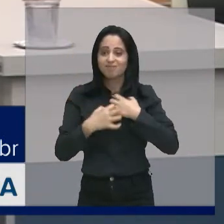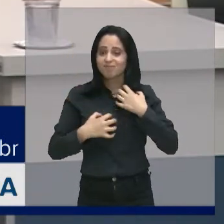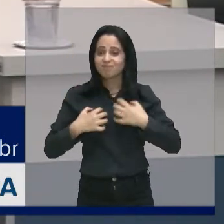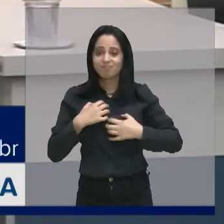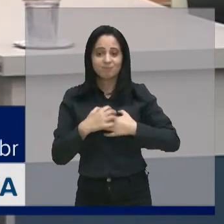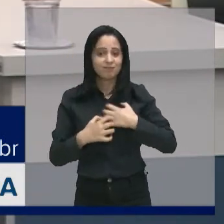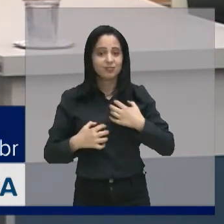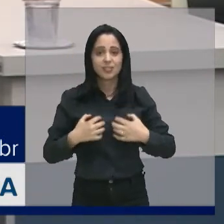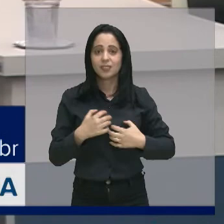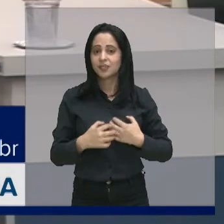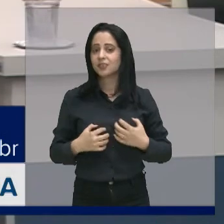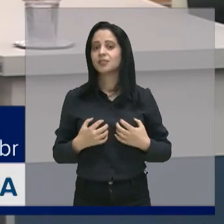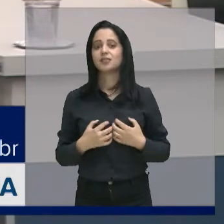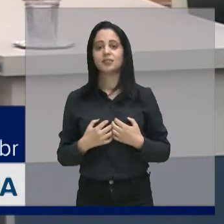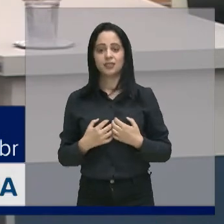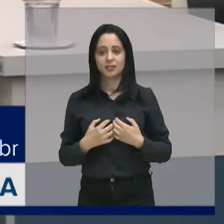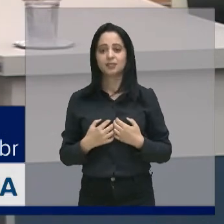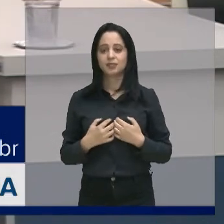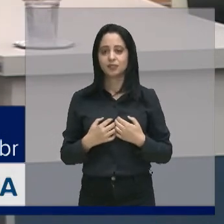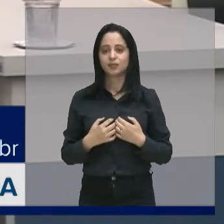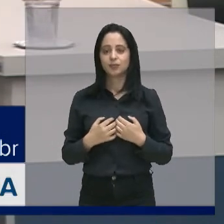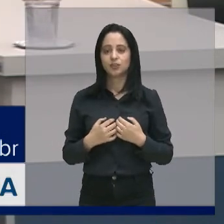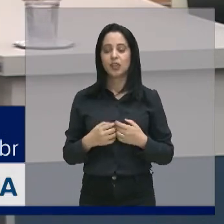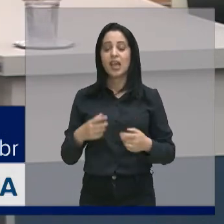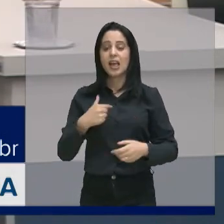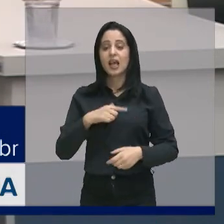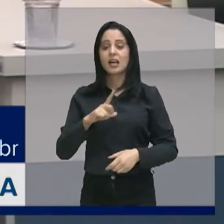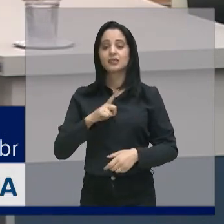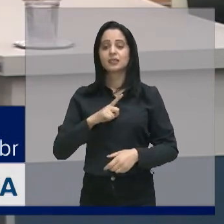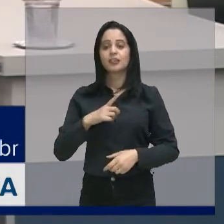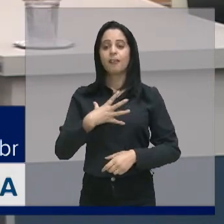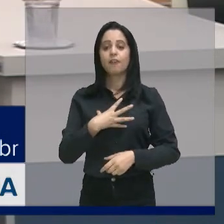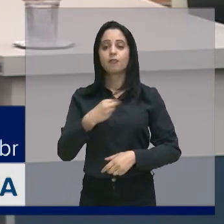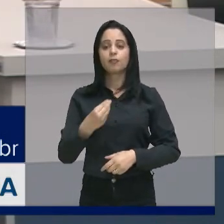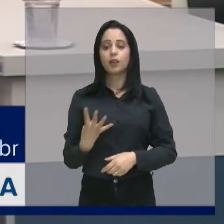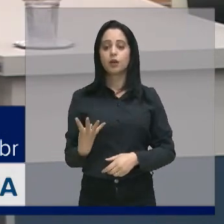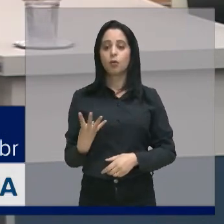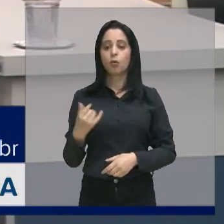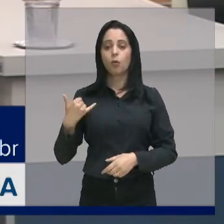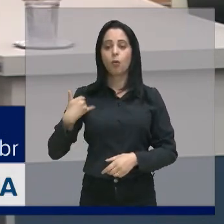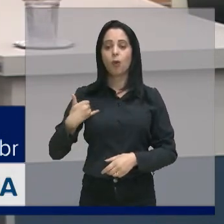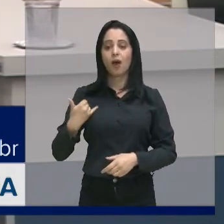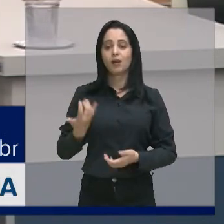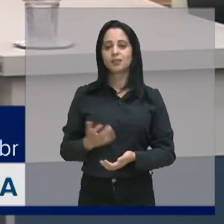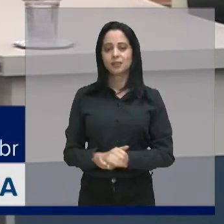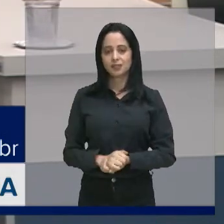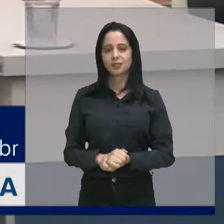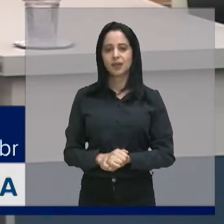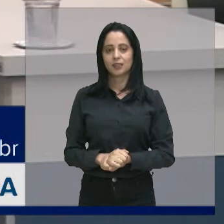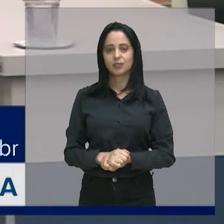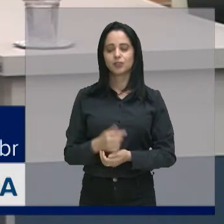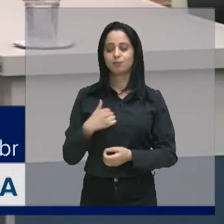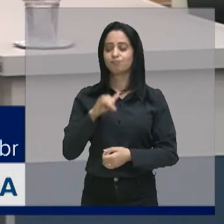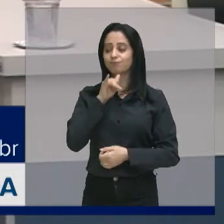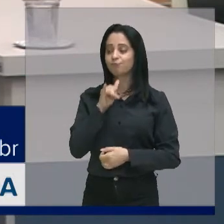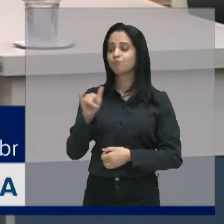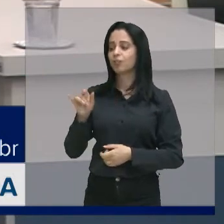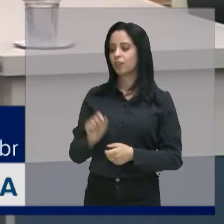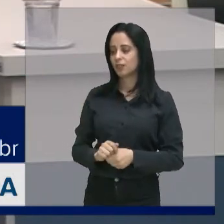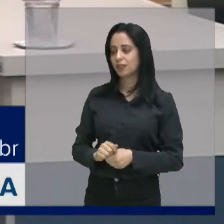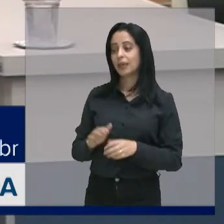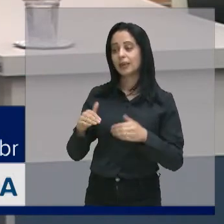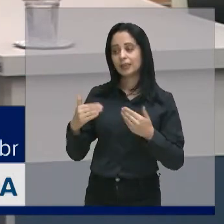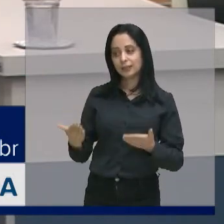vítima da reclusão causada pela pandemia, o fato de eu atendê-los e dizer para eles que